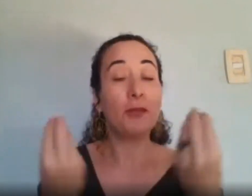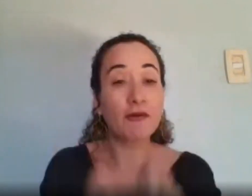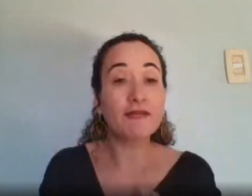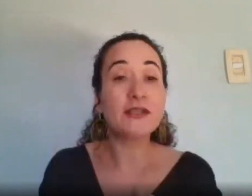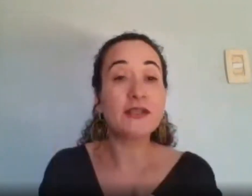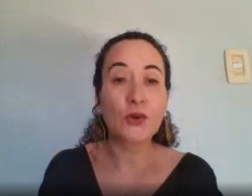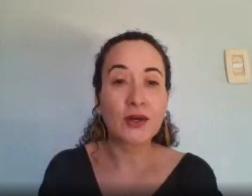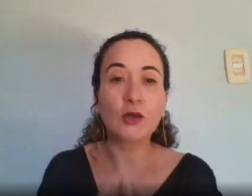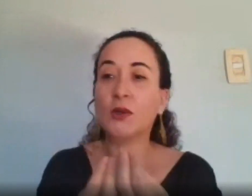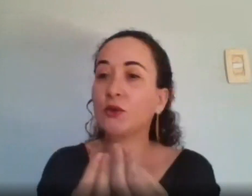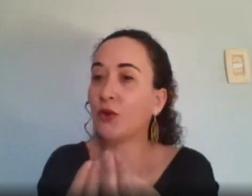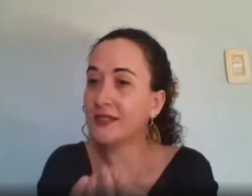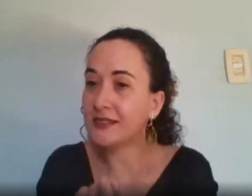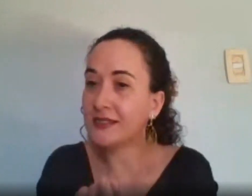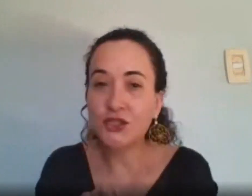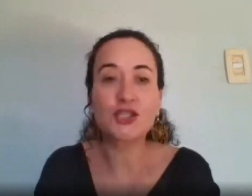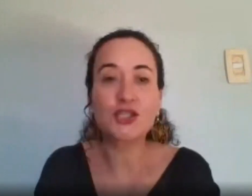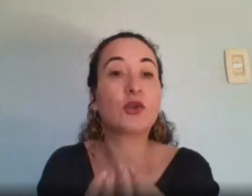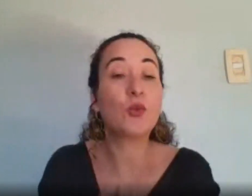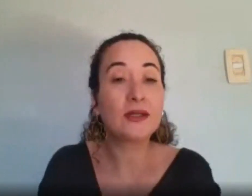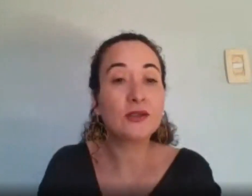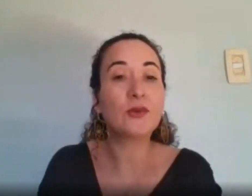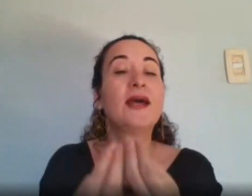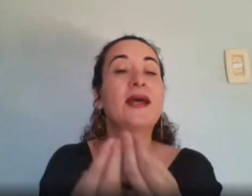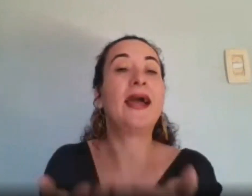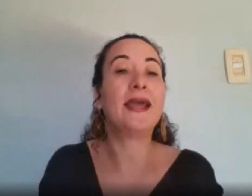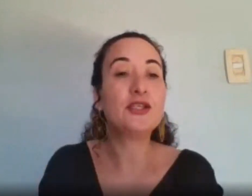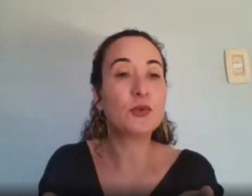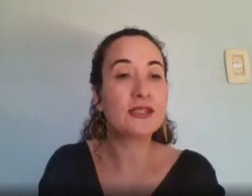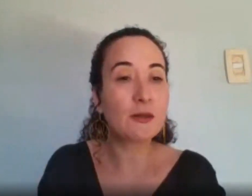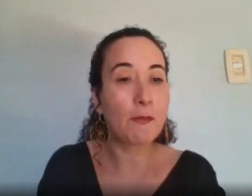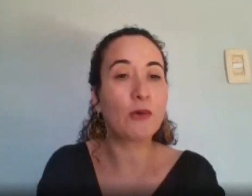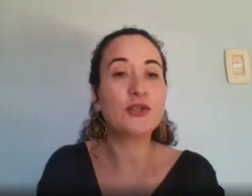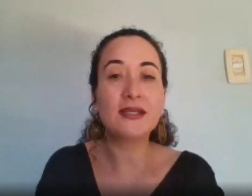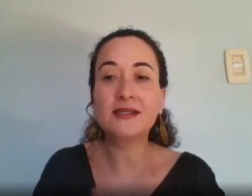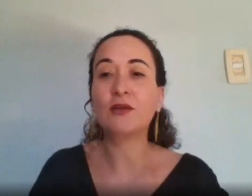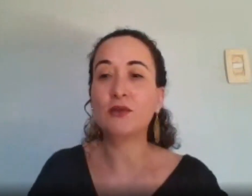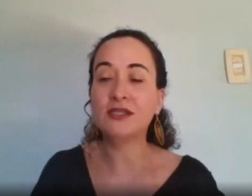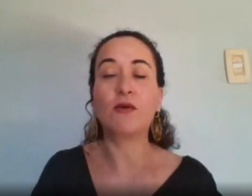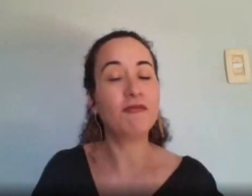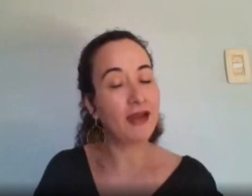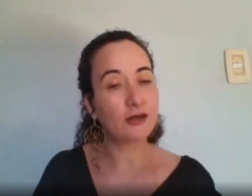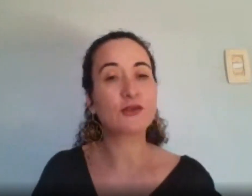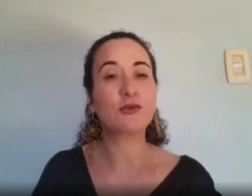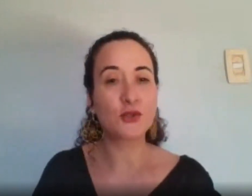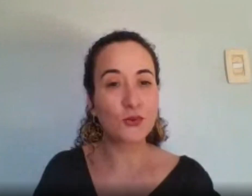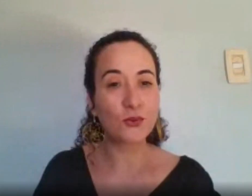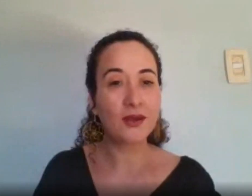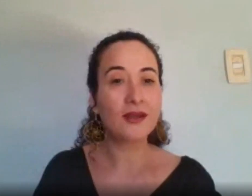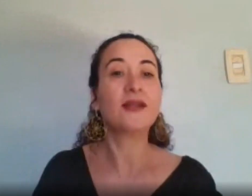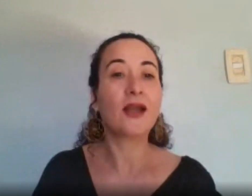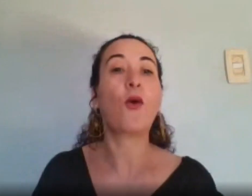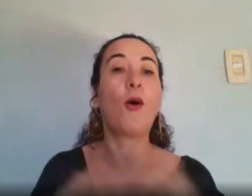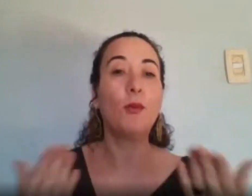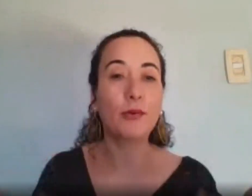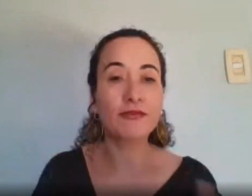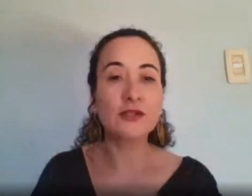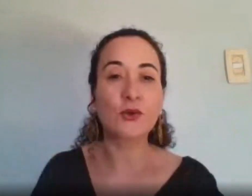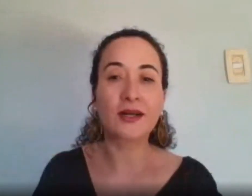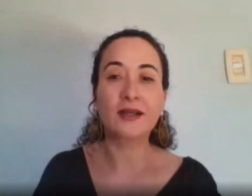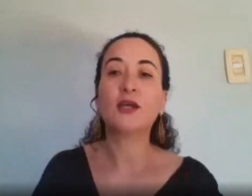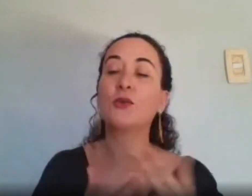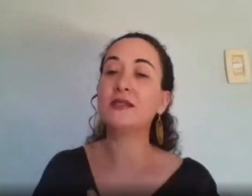enquanto professora, enquanto docente, já atuando na rede municipal de ensino de São Félix do Xingu, né,